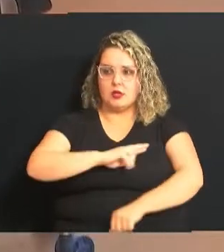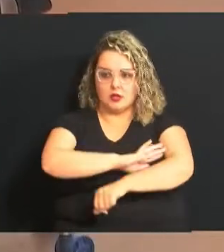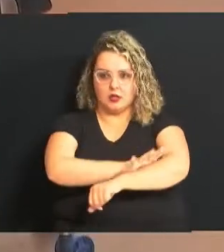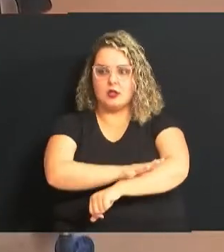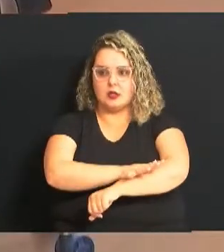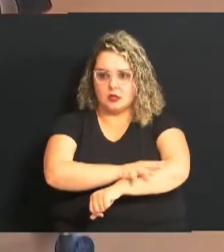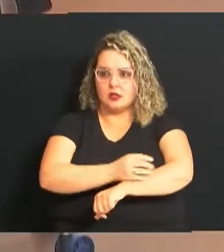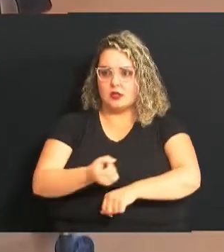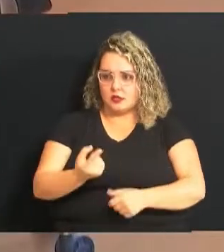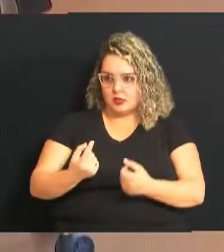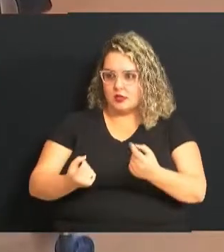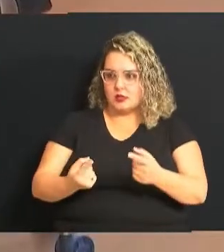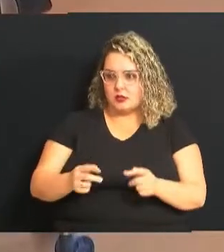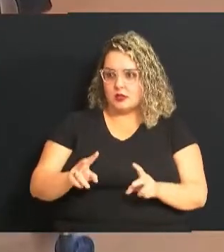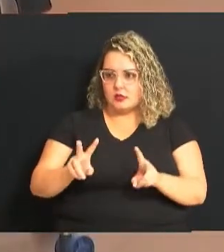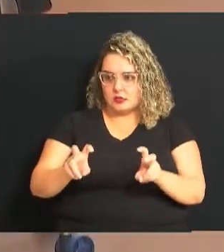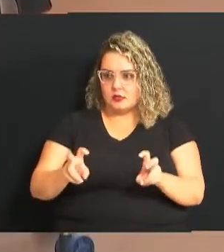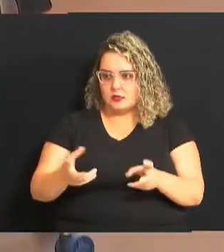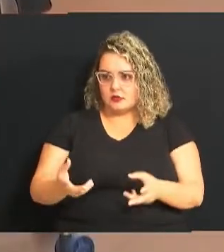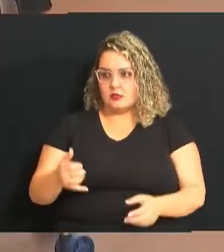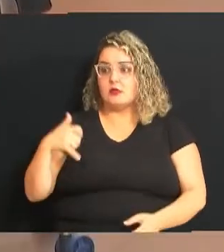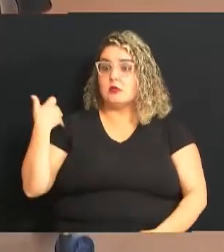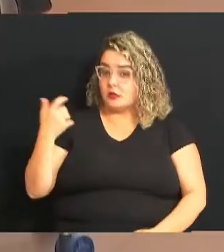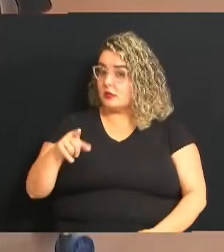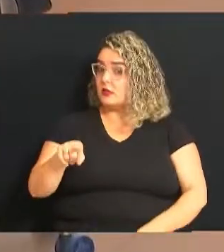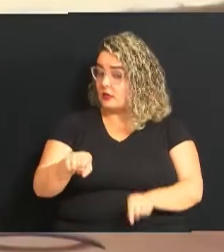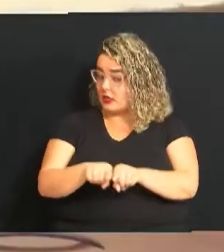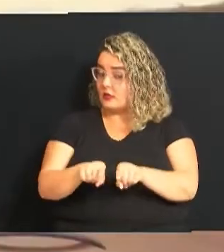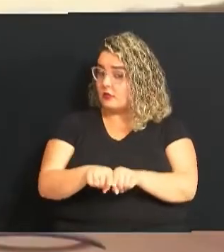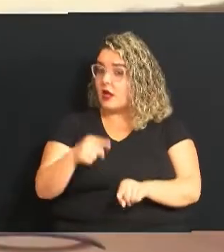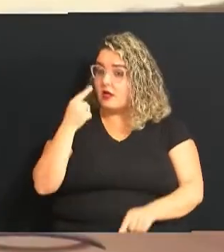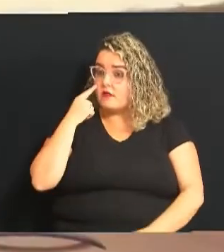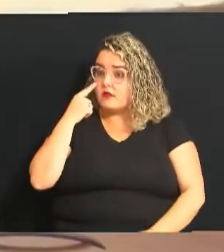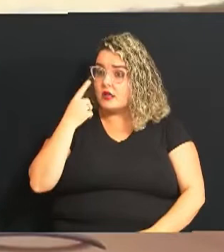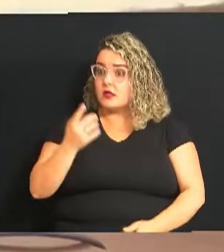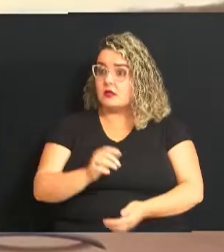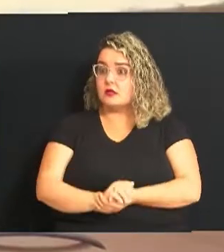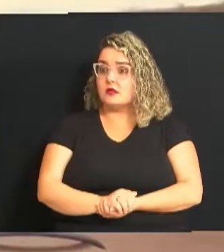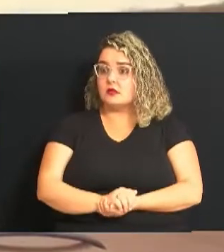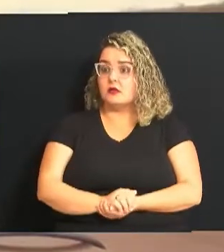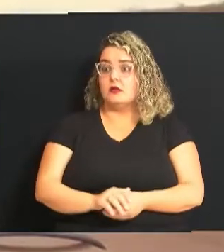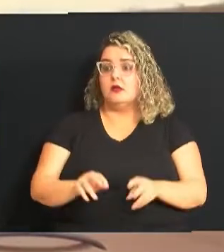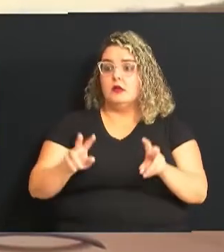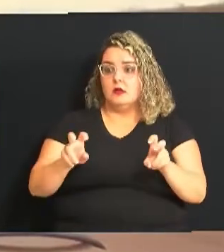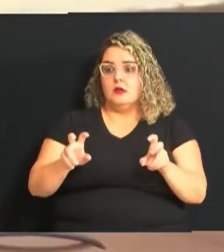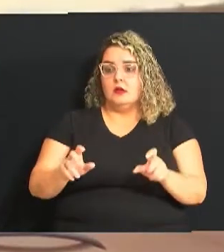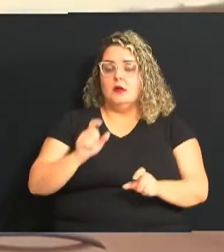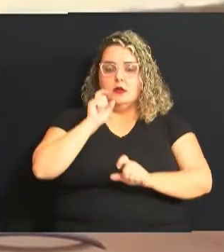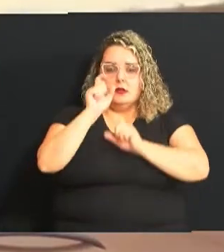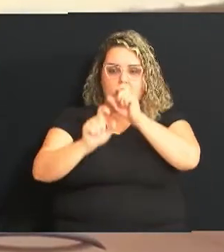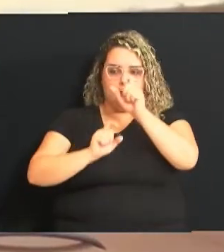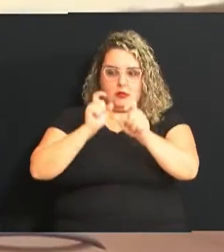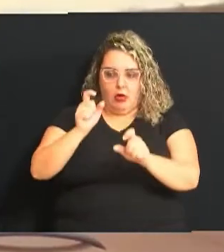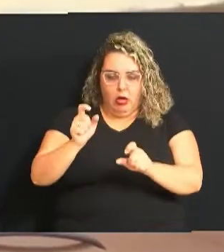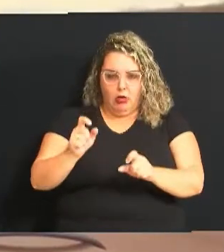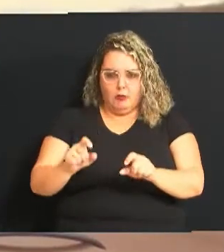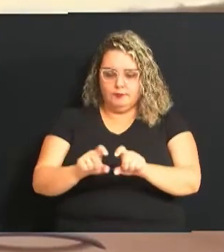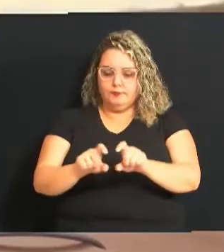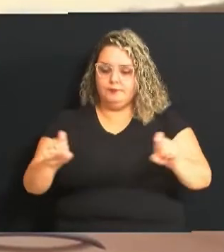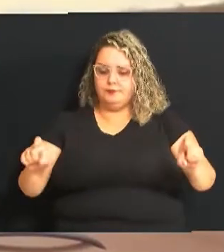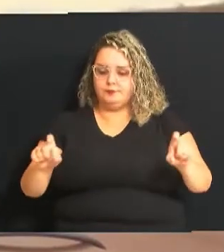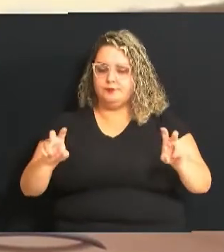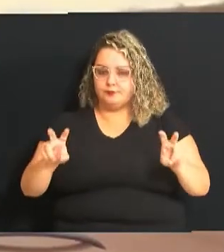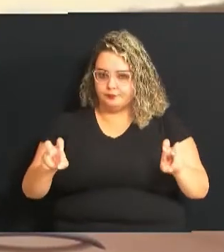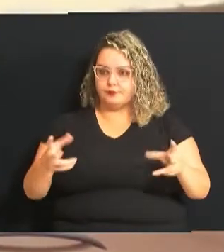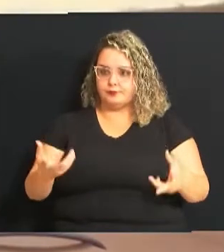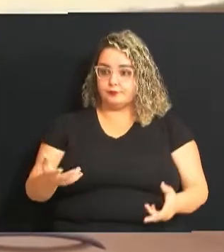algumas expressões que não se usam em relação à idade também. Olha, gente, frases, palavras e expressões que